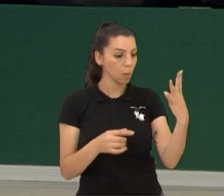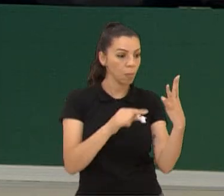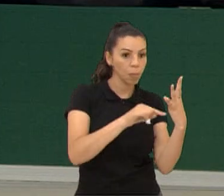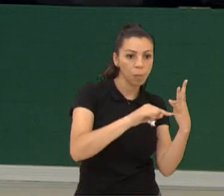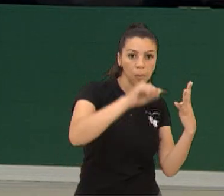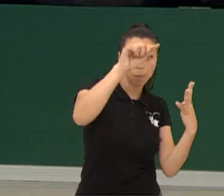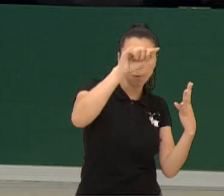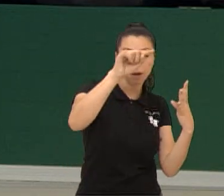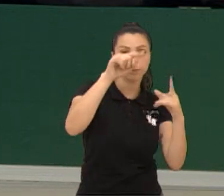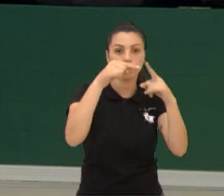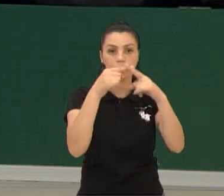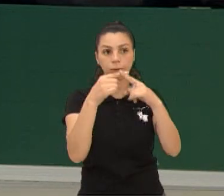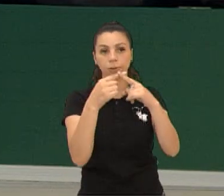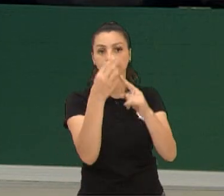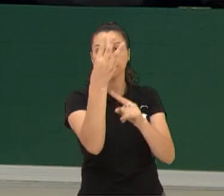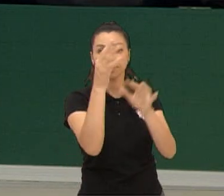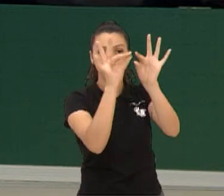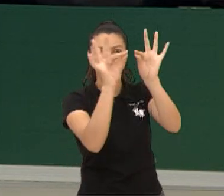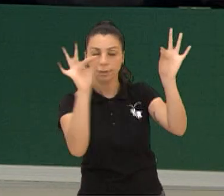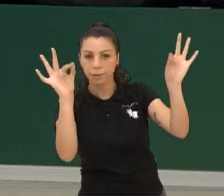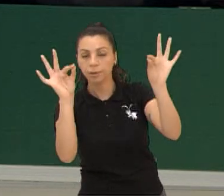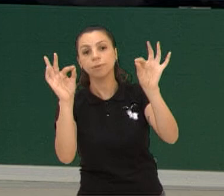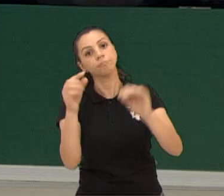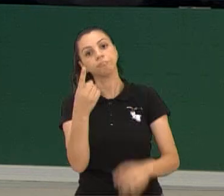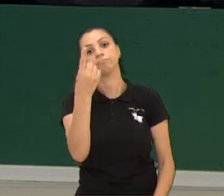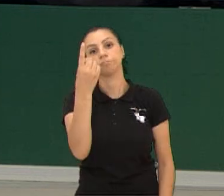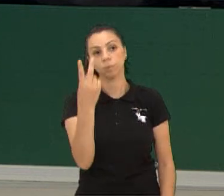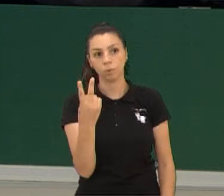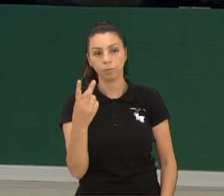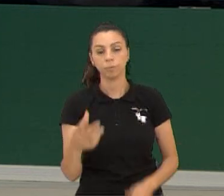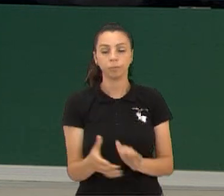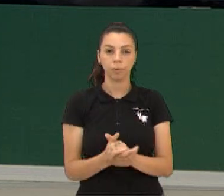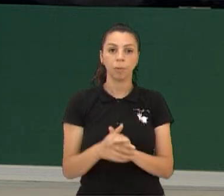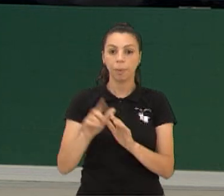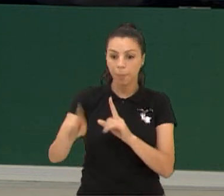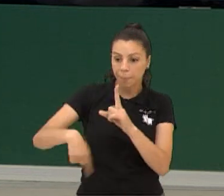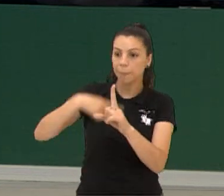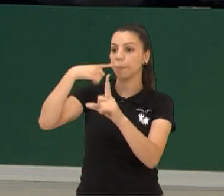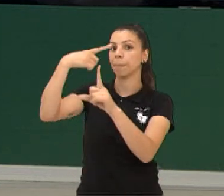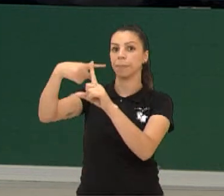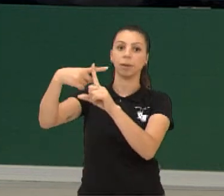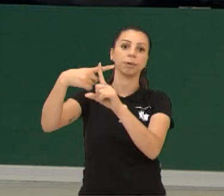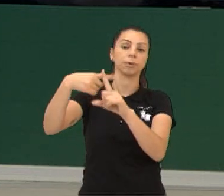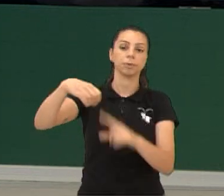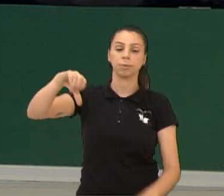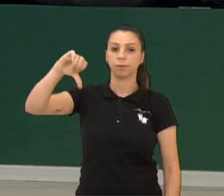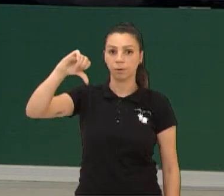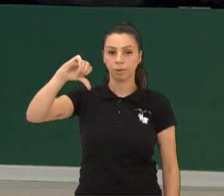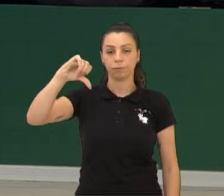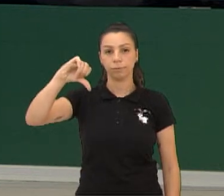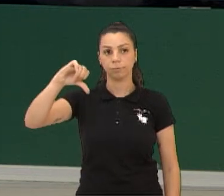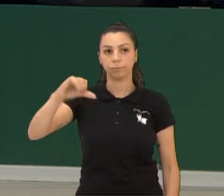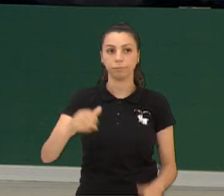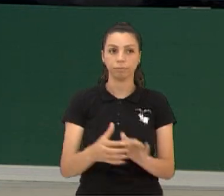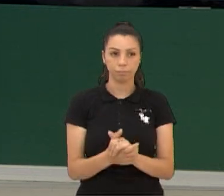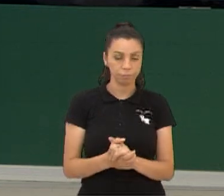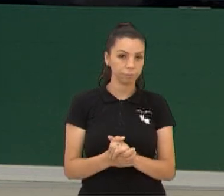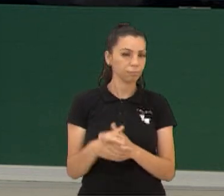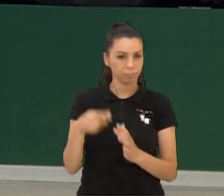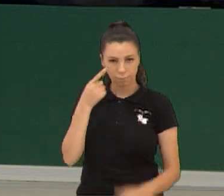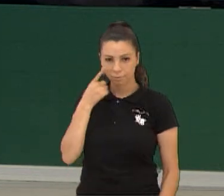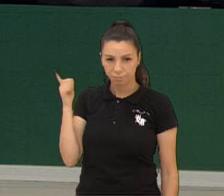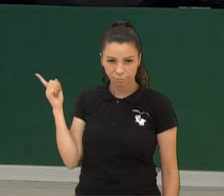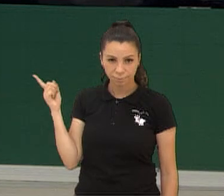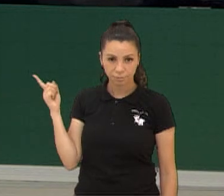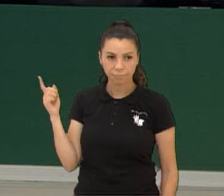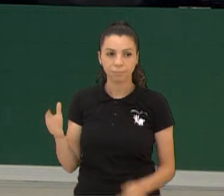12. 12 com quanto que tinha dado aqui? 9, não é verdade? Ó, 12 com 9, não é isso que a gente